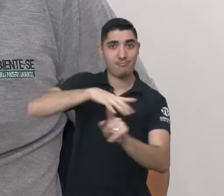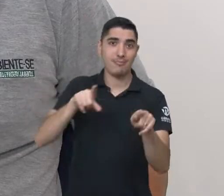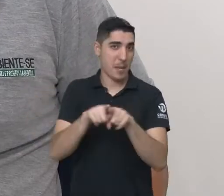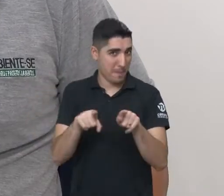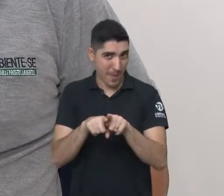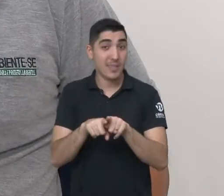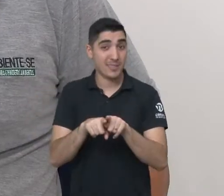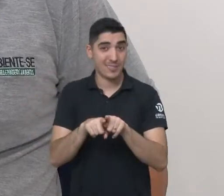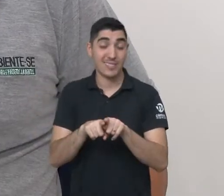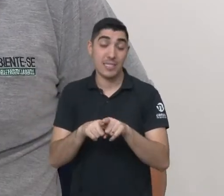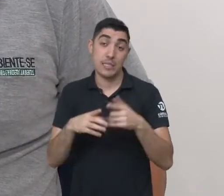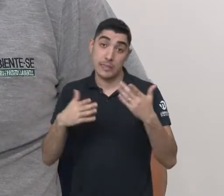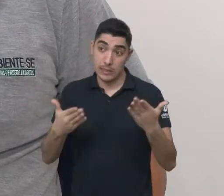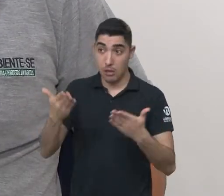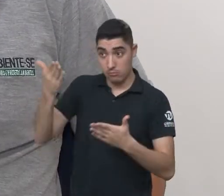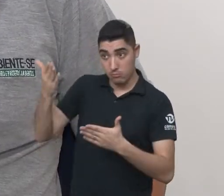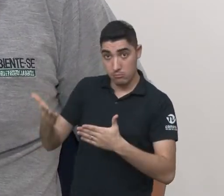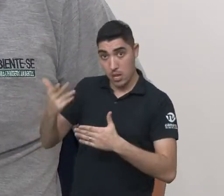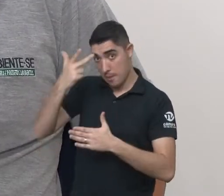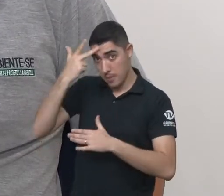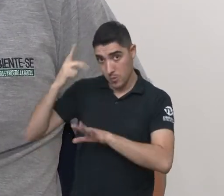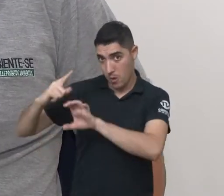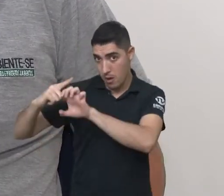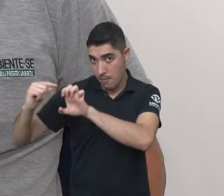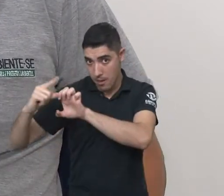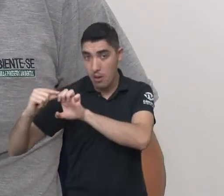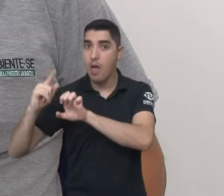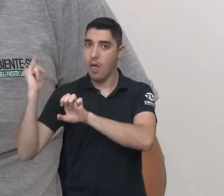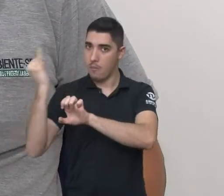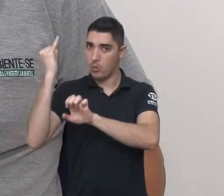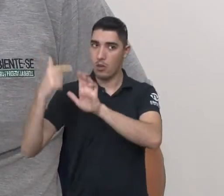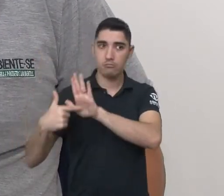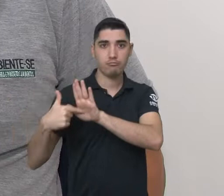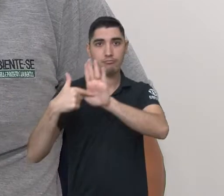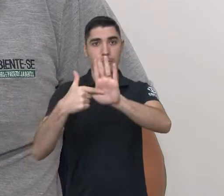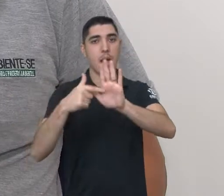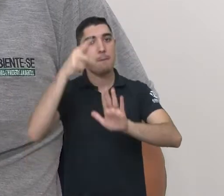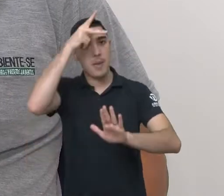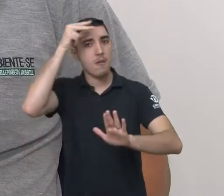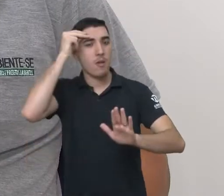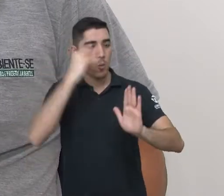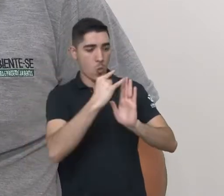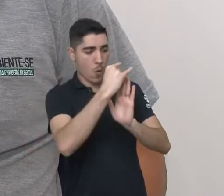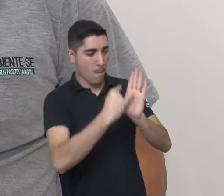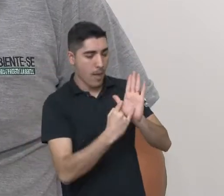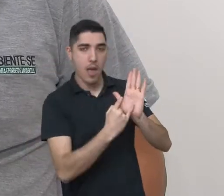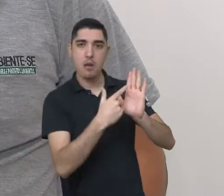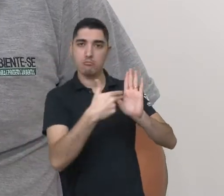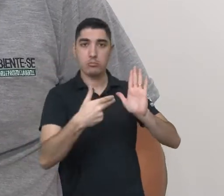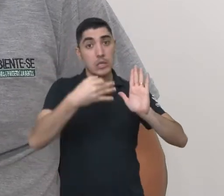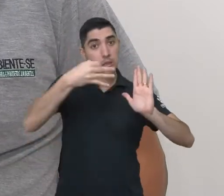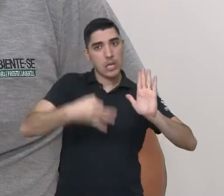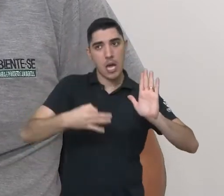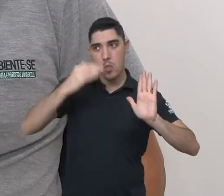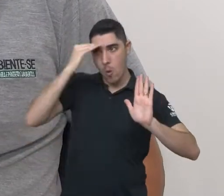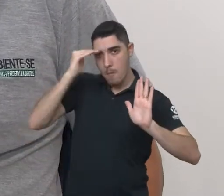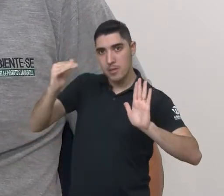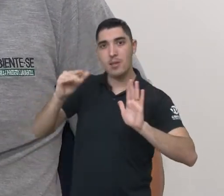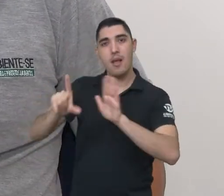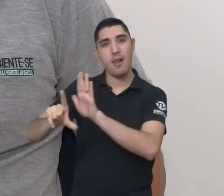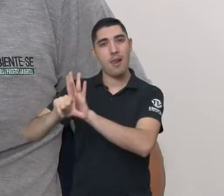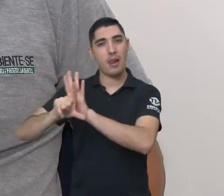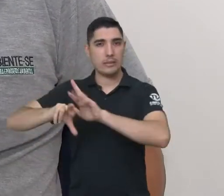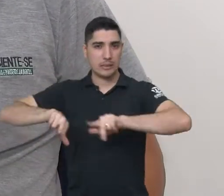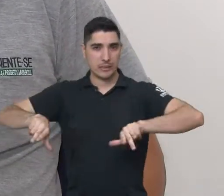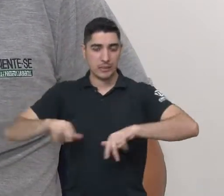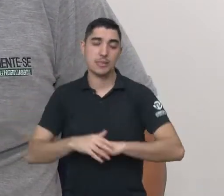socioambiental. Então, para o empreendedor é importante estar apresentando isso à prefeitura, fazendo a forma correta, né,